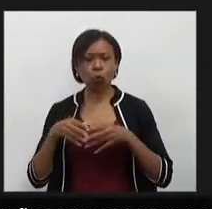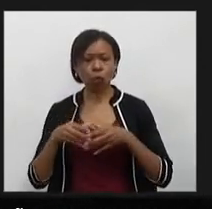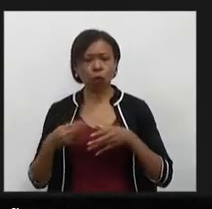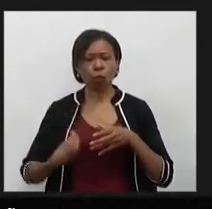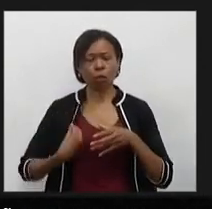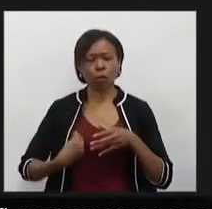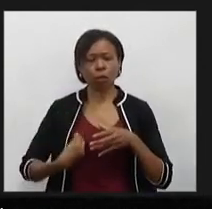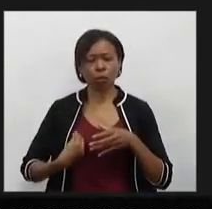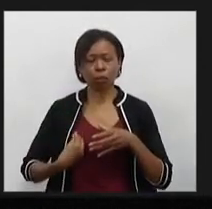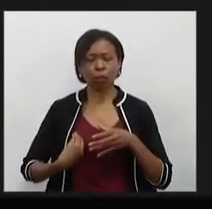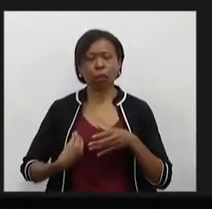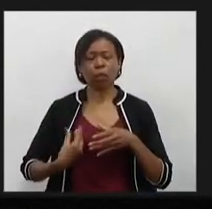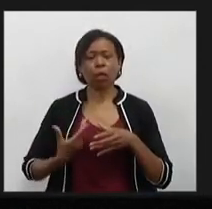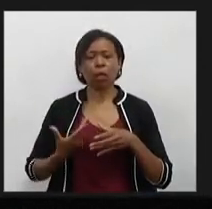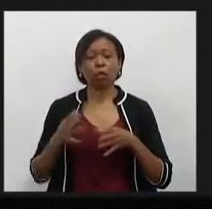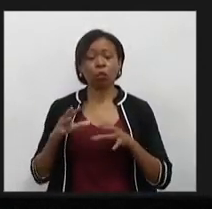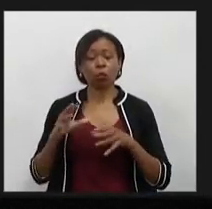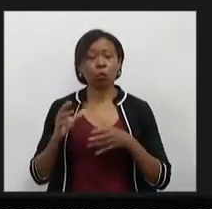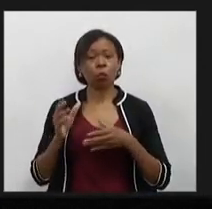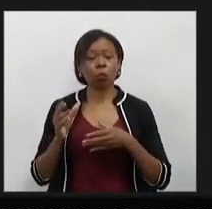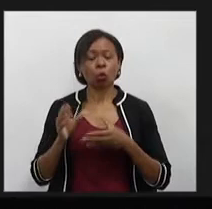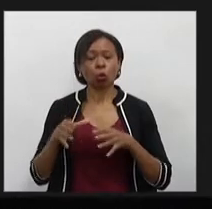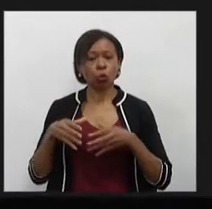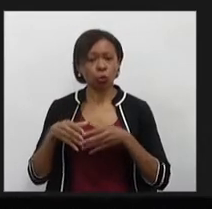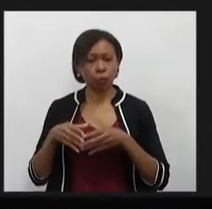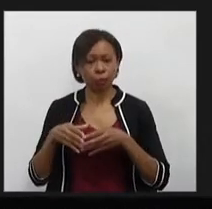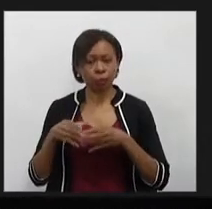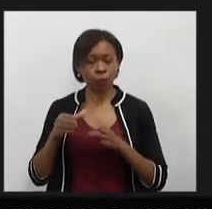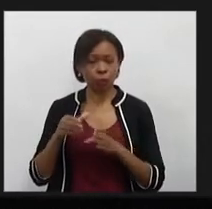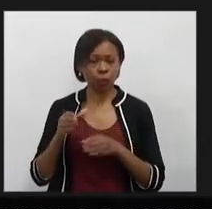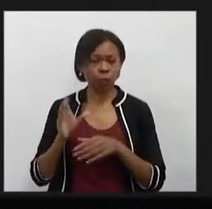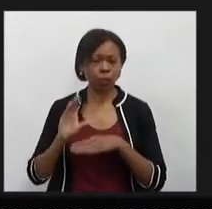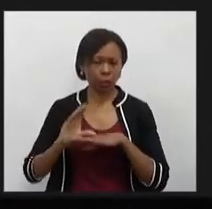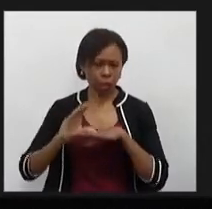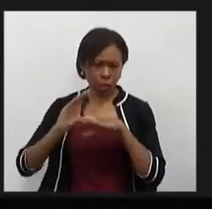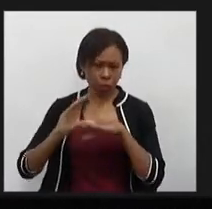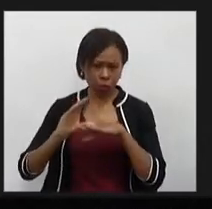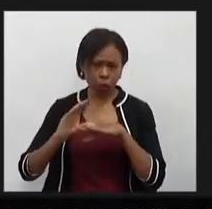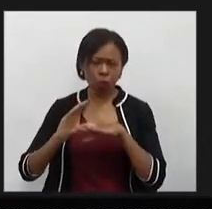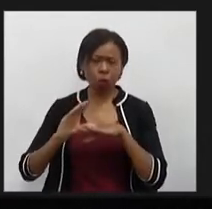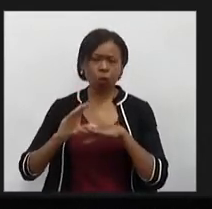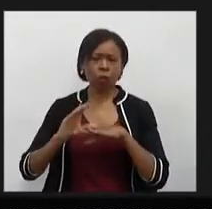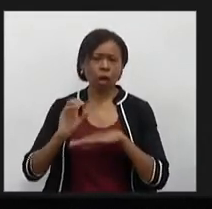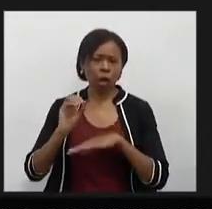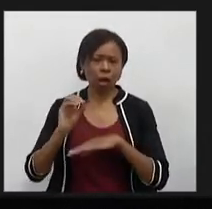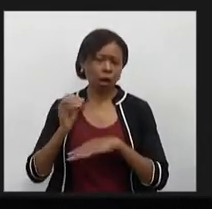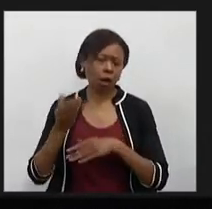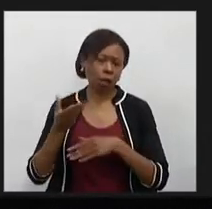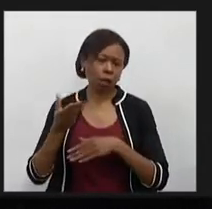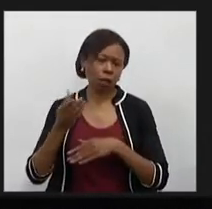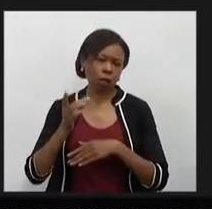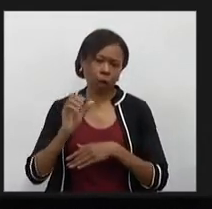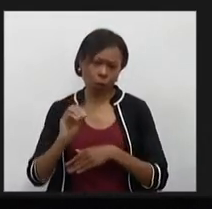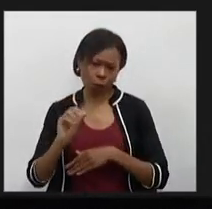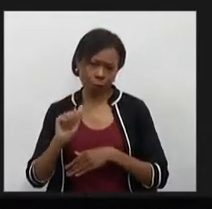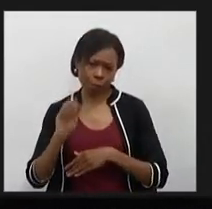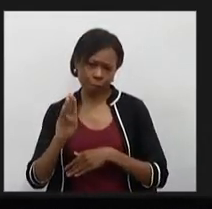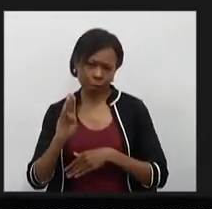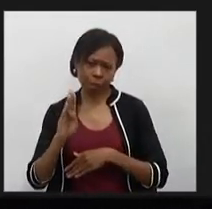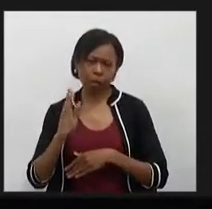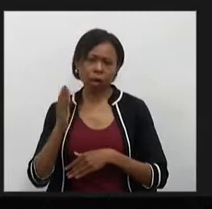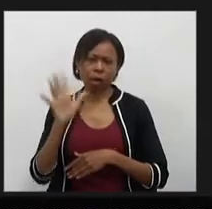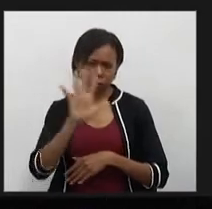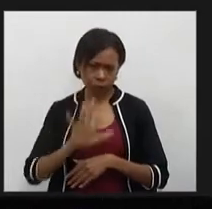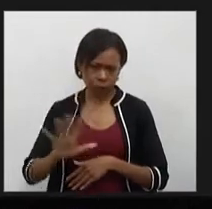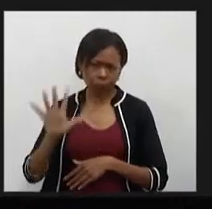da Ordem dos Advogados, da OAB Nacional. É de suma importância, né, esse debate, visto que a